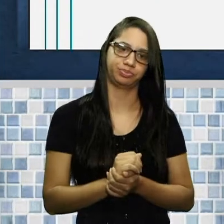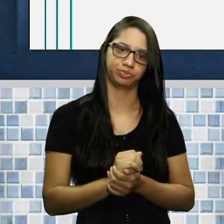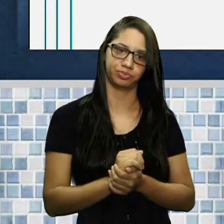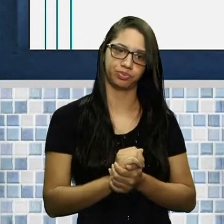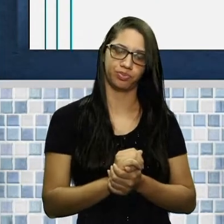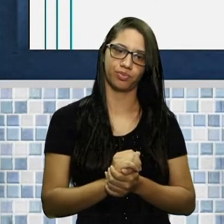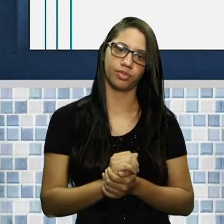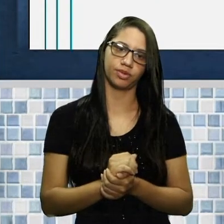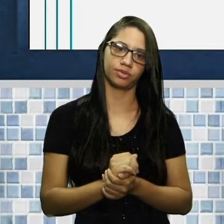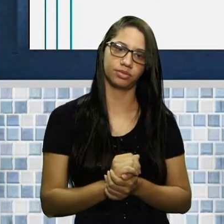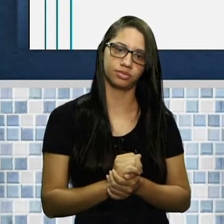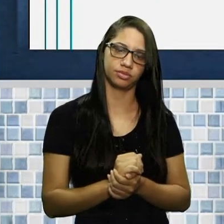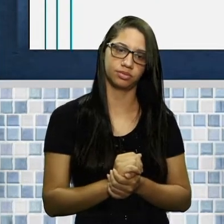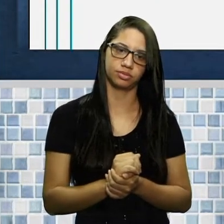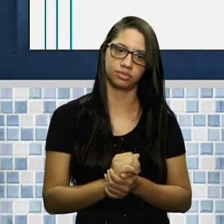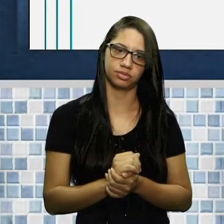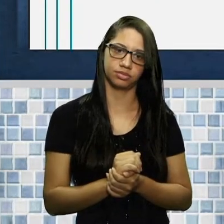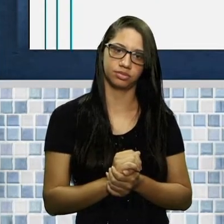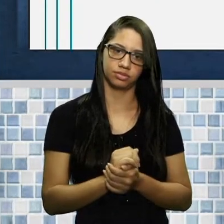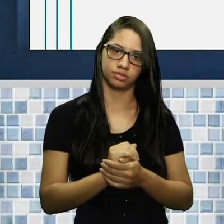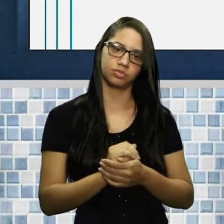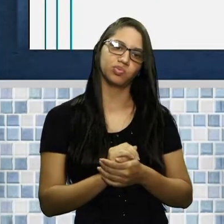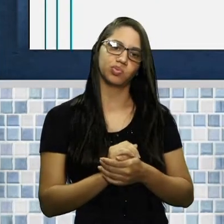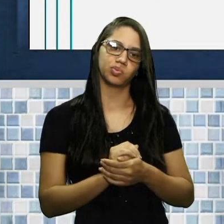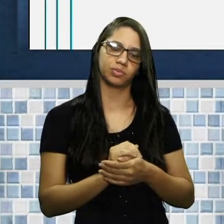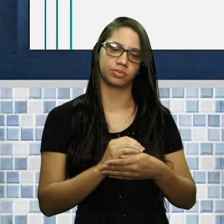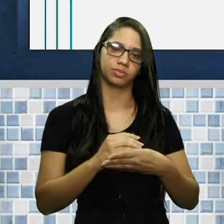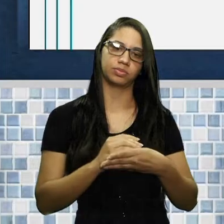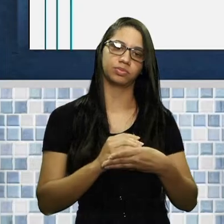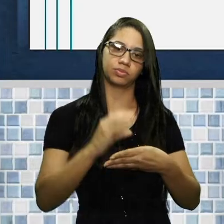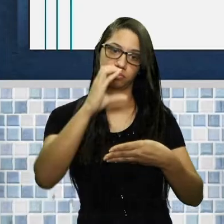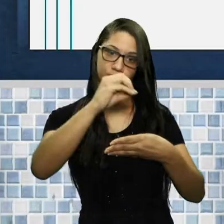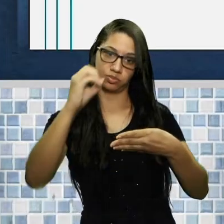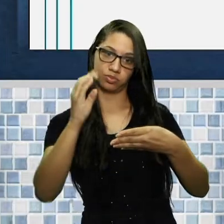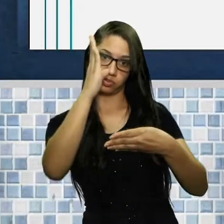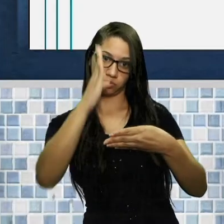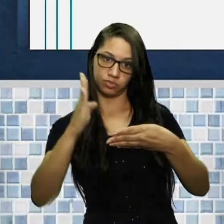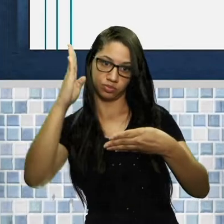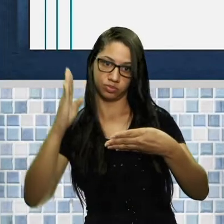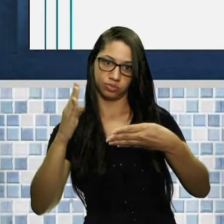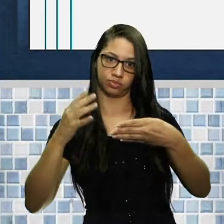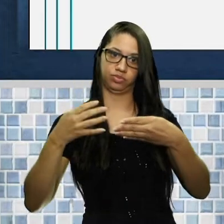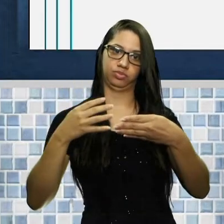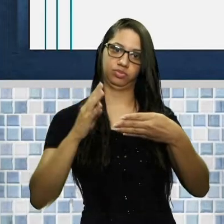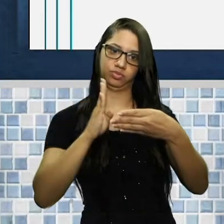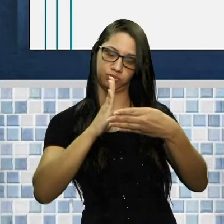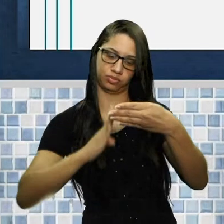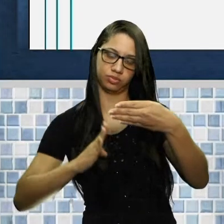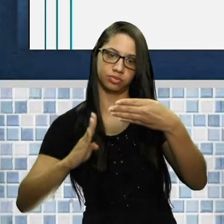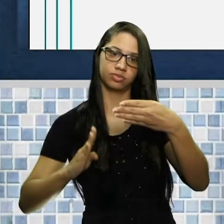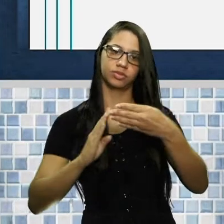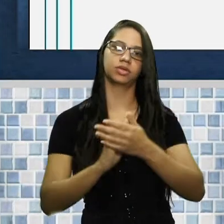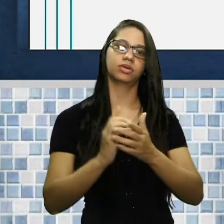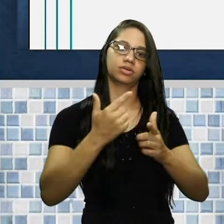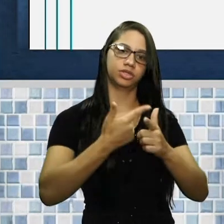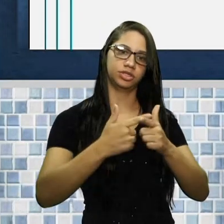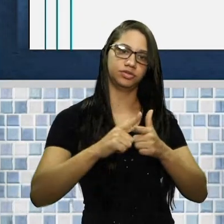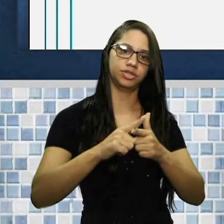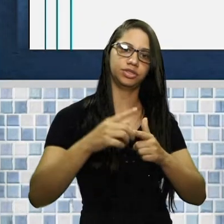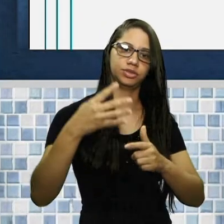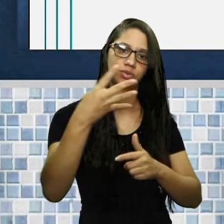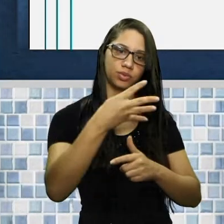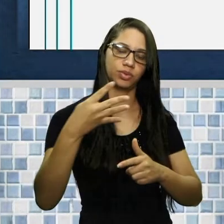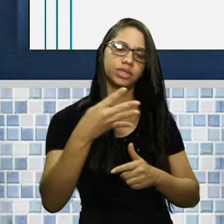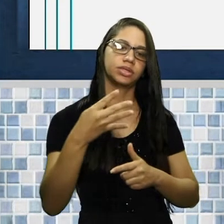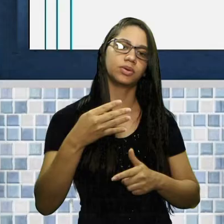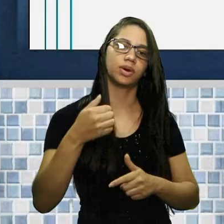zero do antecedente e os dois zeros do consequente, ficou 44 dividido por 11. Dividindo 44 por 11,